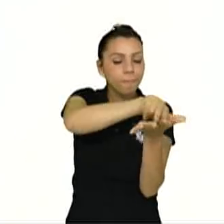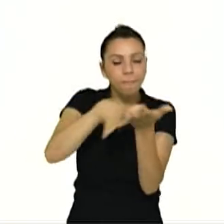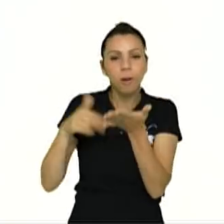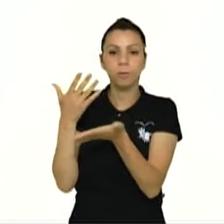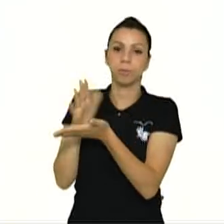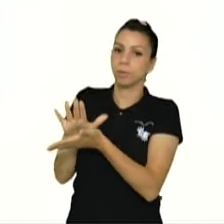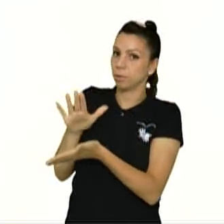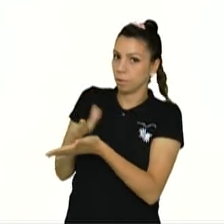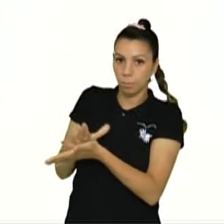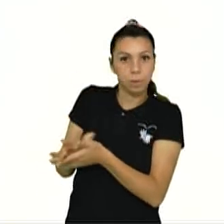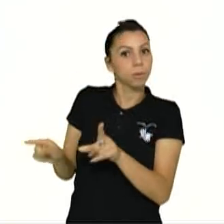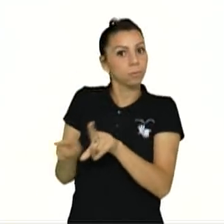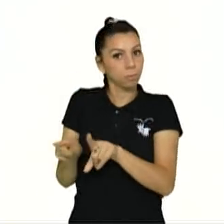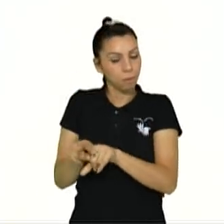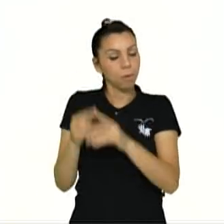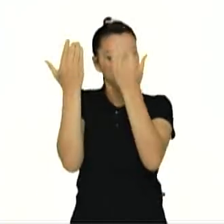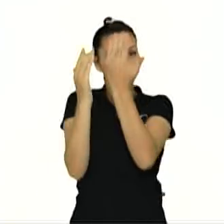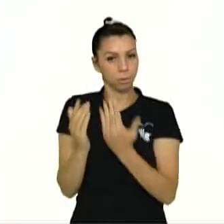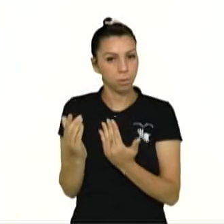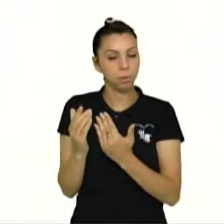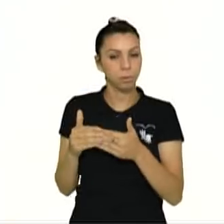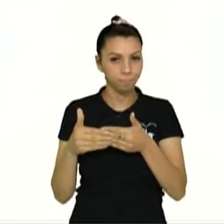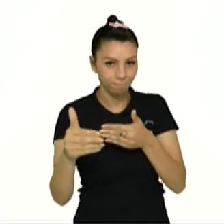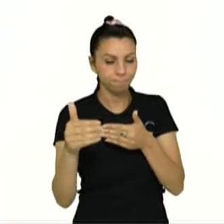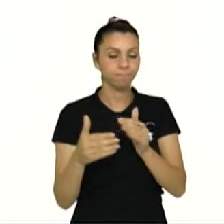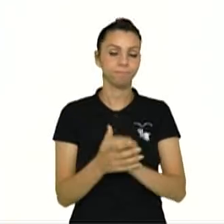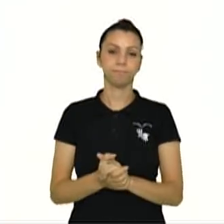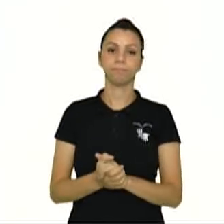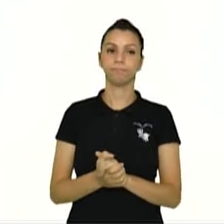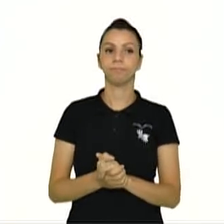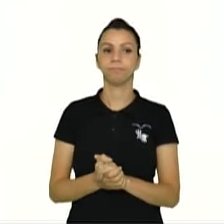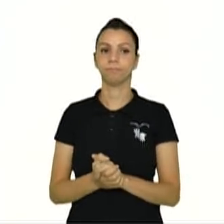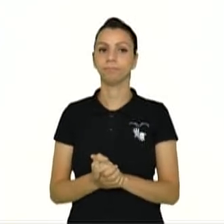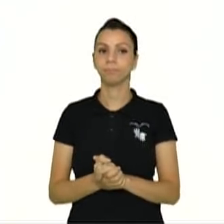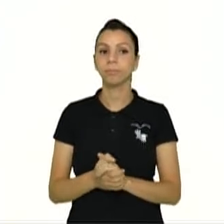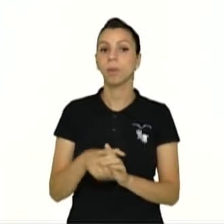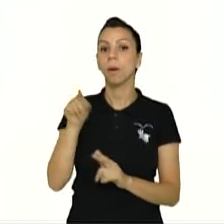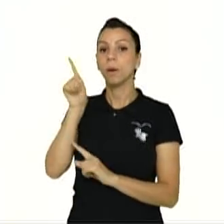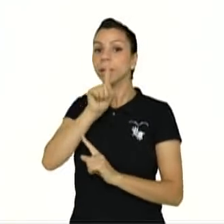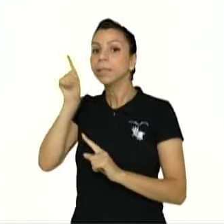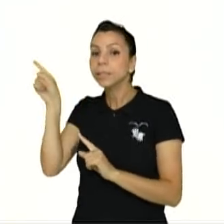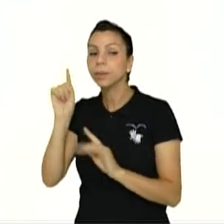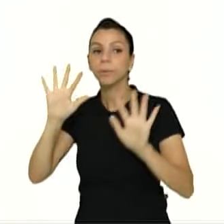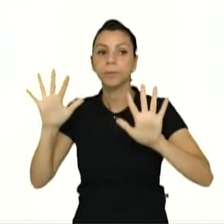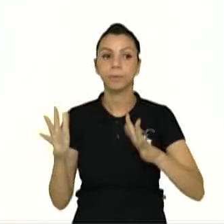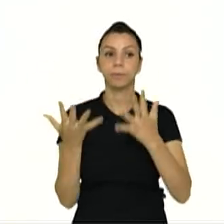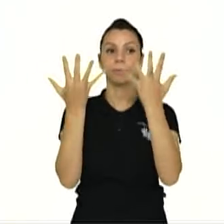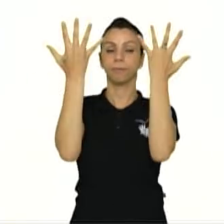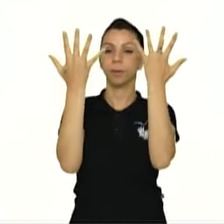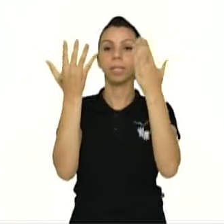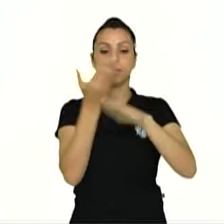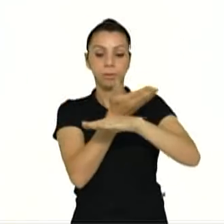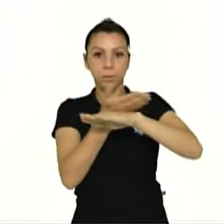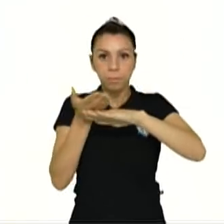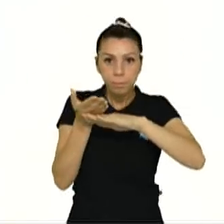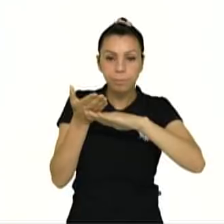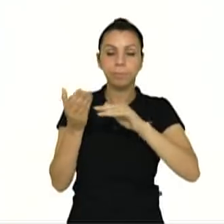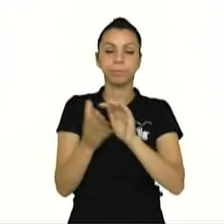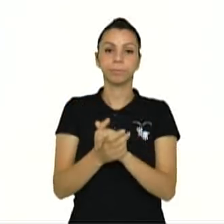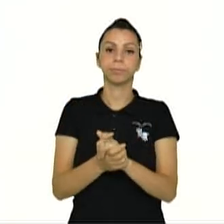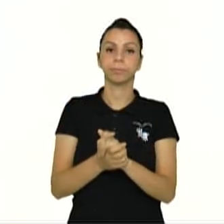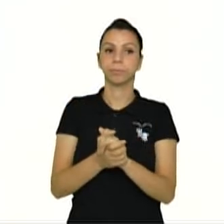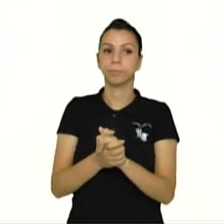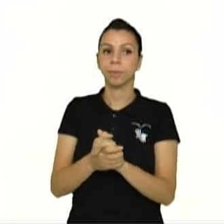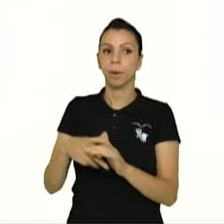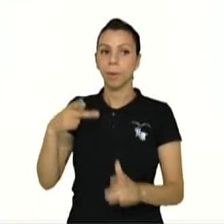samba dele também, certo? O Festa de Branco. Esse samba foi escrito com Pixinguinha e em